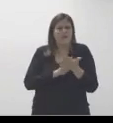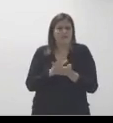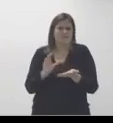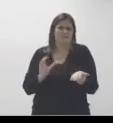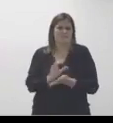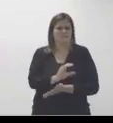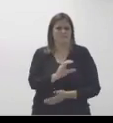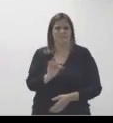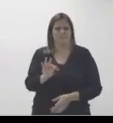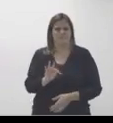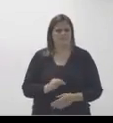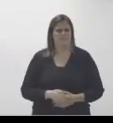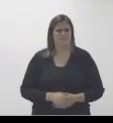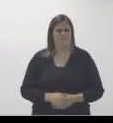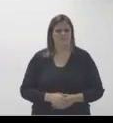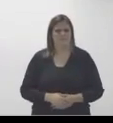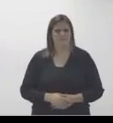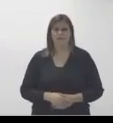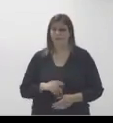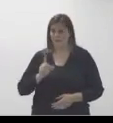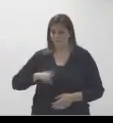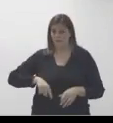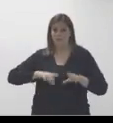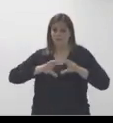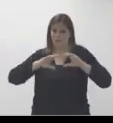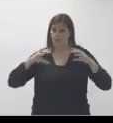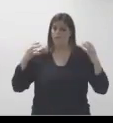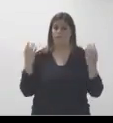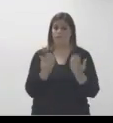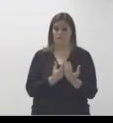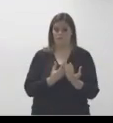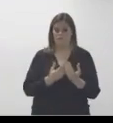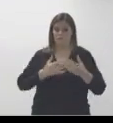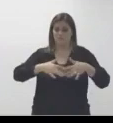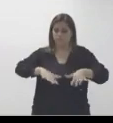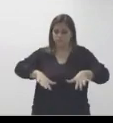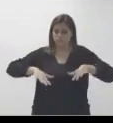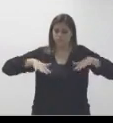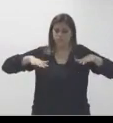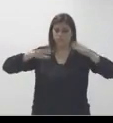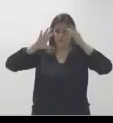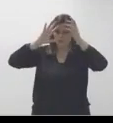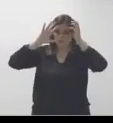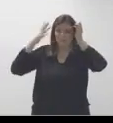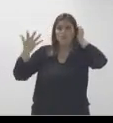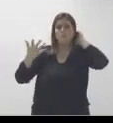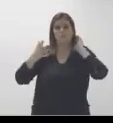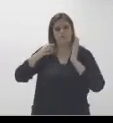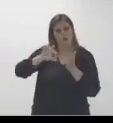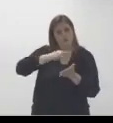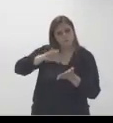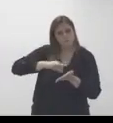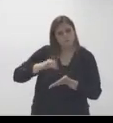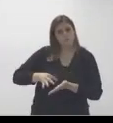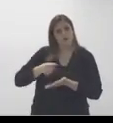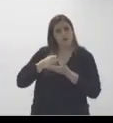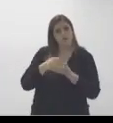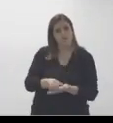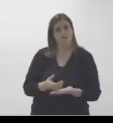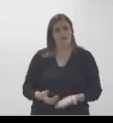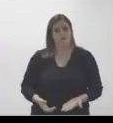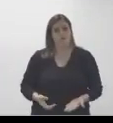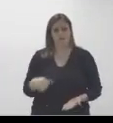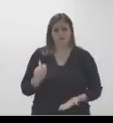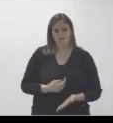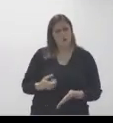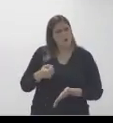que isso são resoluções de conferência e eu queria reafirmar o compromisso da brasil e essa cobrança também que a gente continuar os